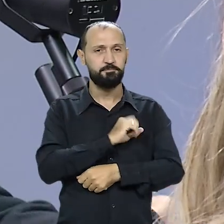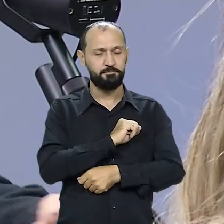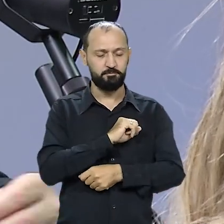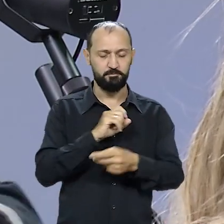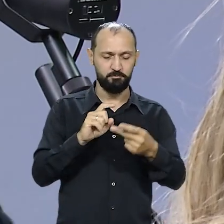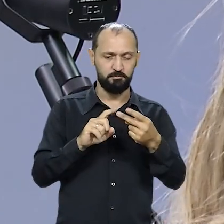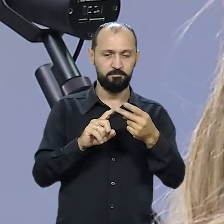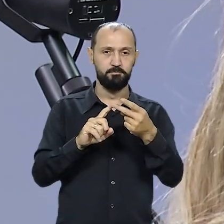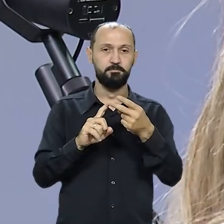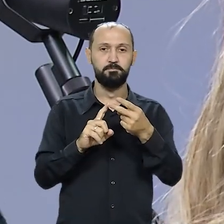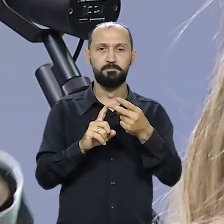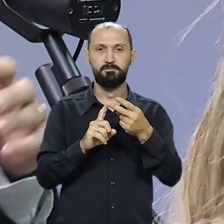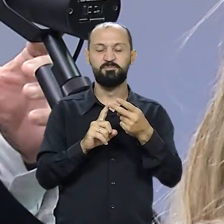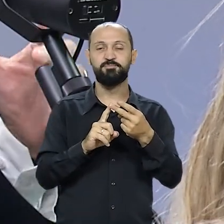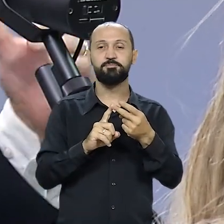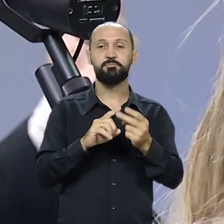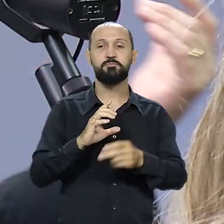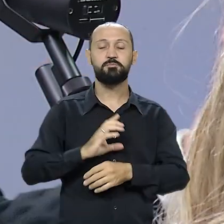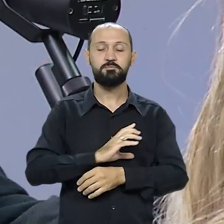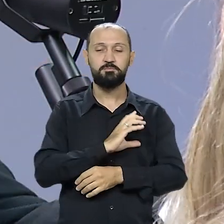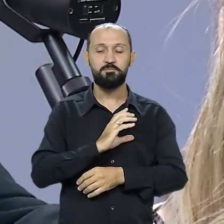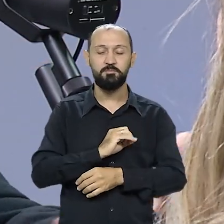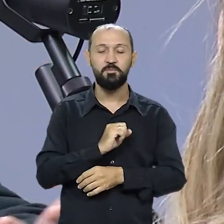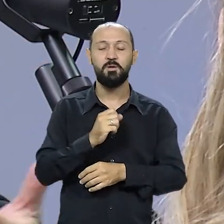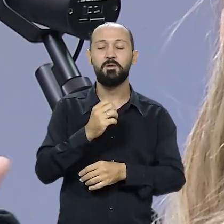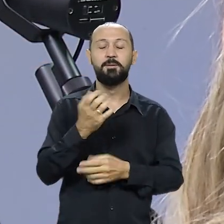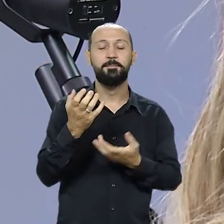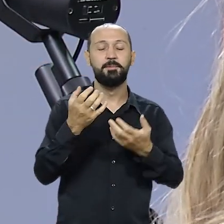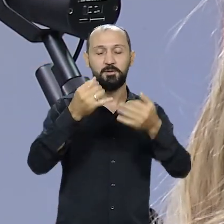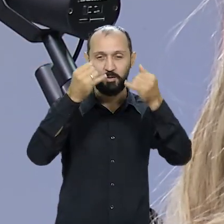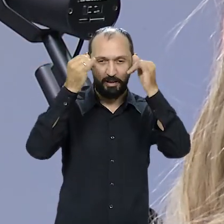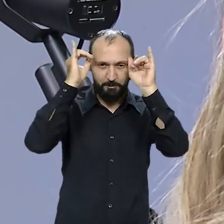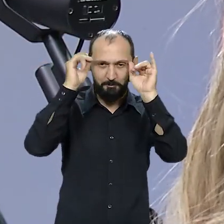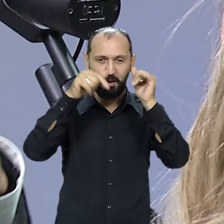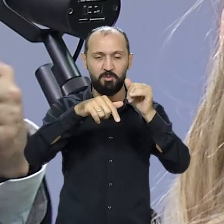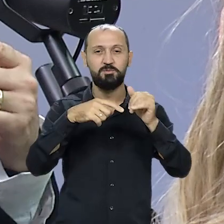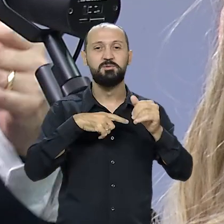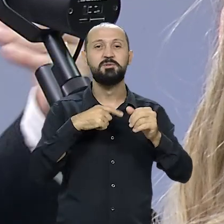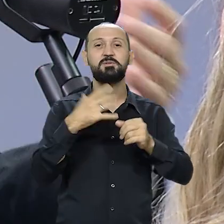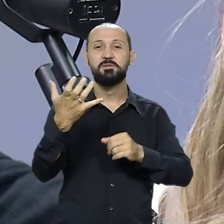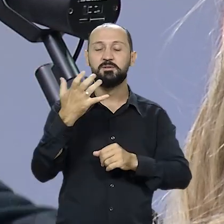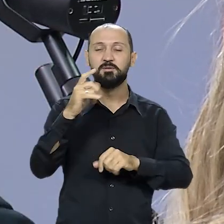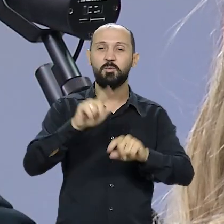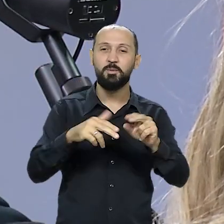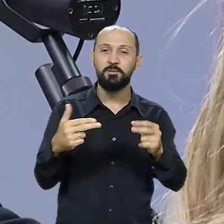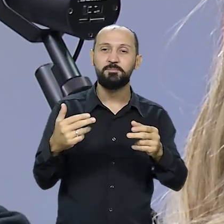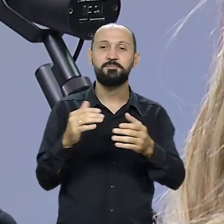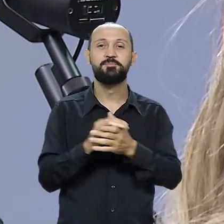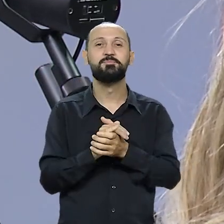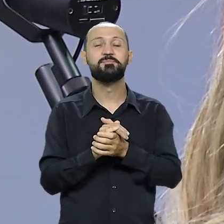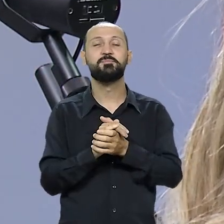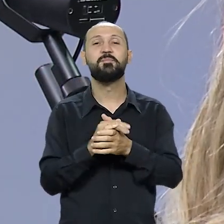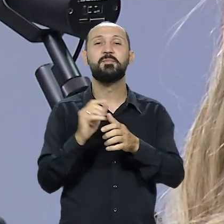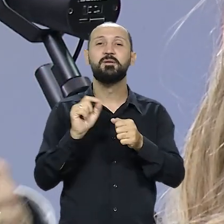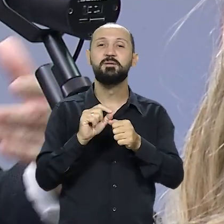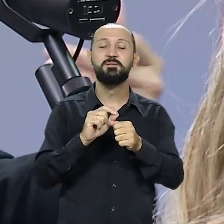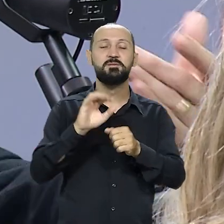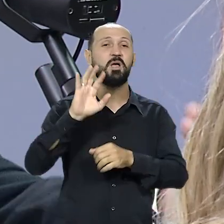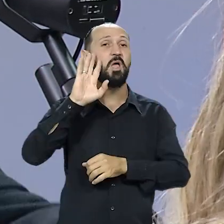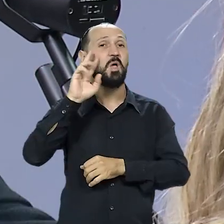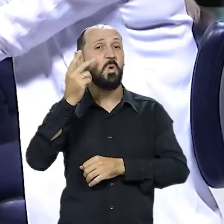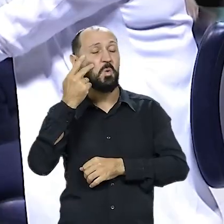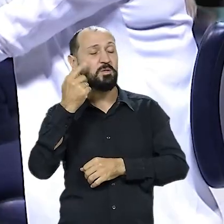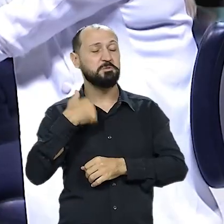paixão, move o amor pelos animais, querer ter um bom produto, querer